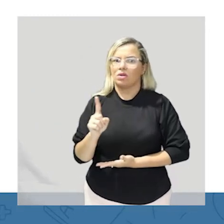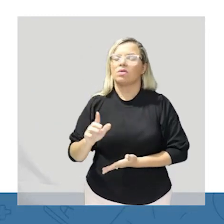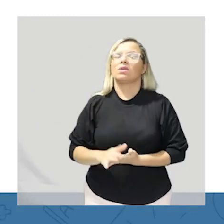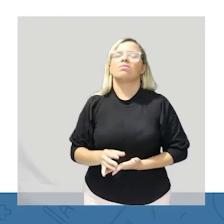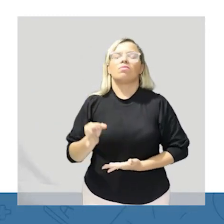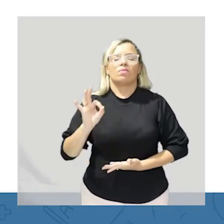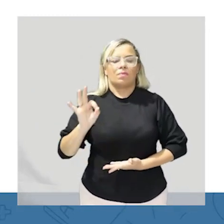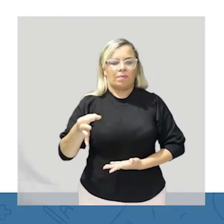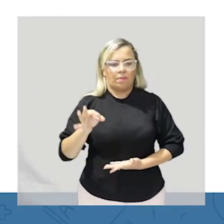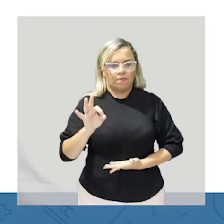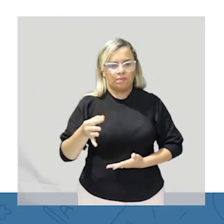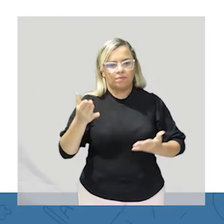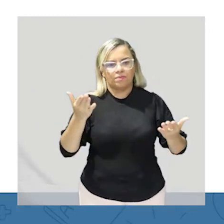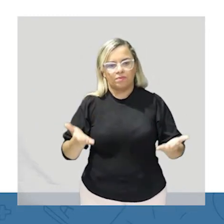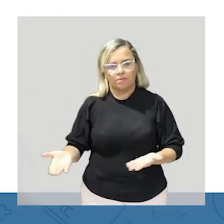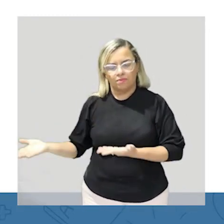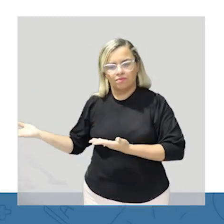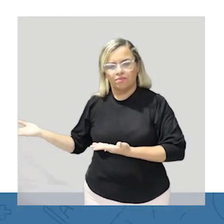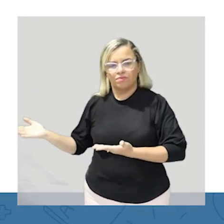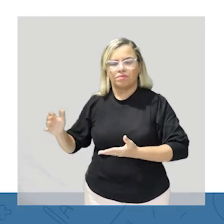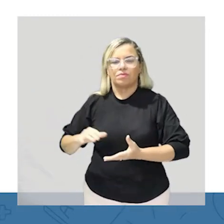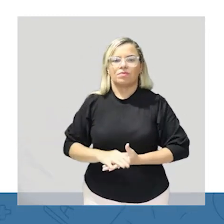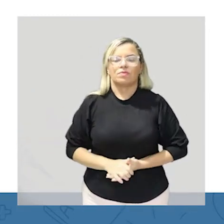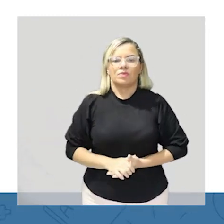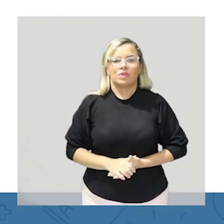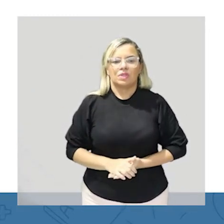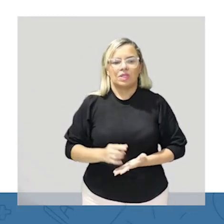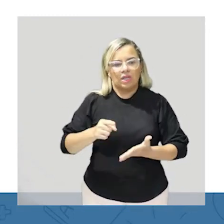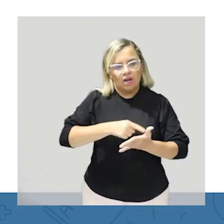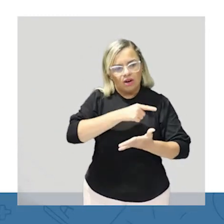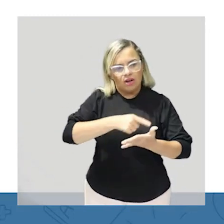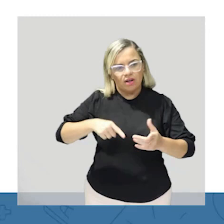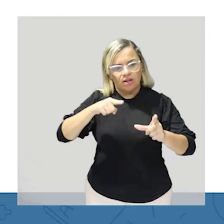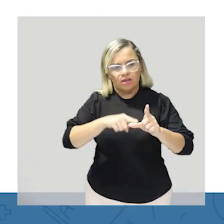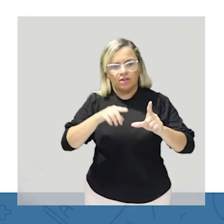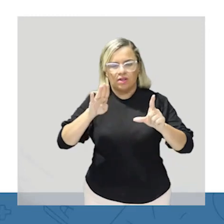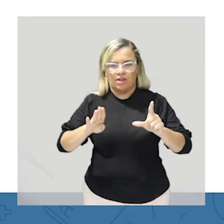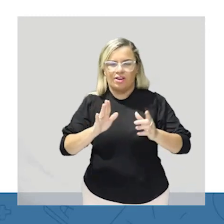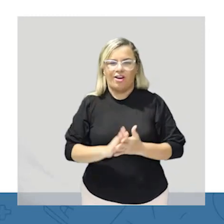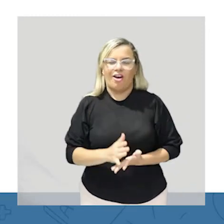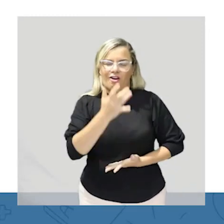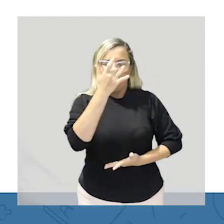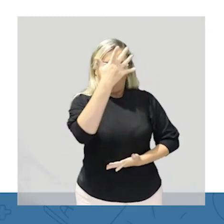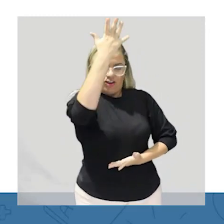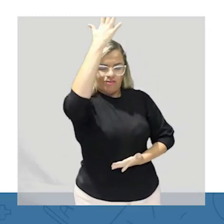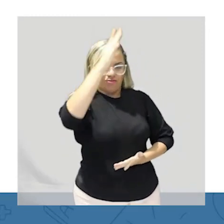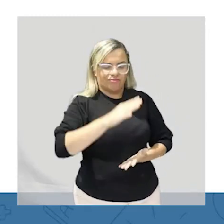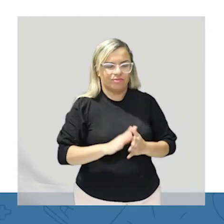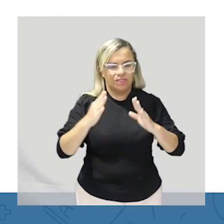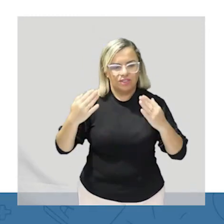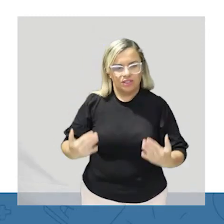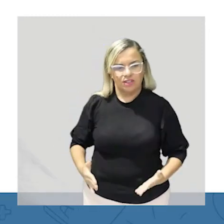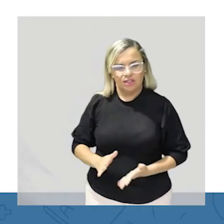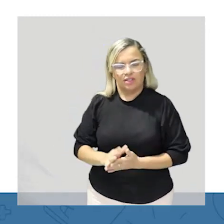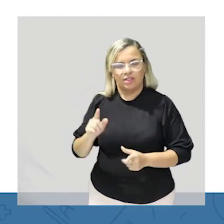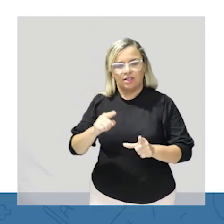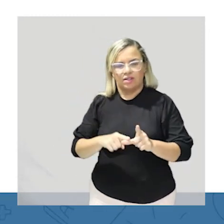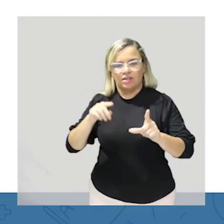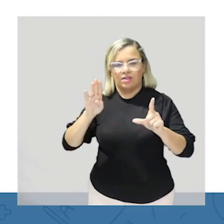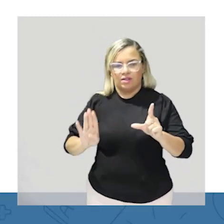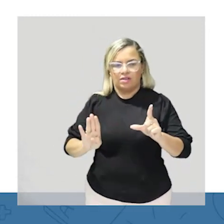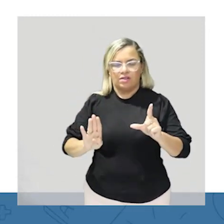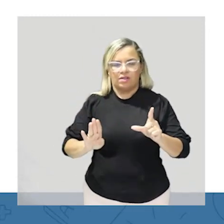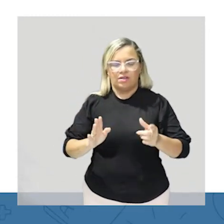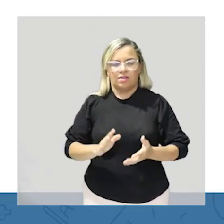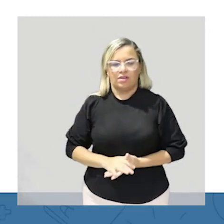certeza, né? Aqui, galera, está o nosso gabarito. Viu como fica fácil de analisar, galera? Tá certo? Então, nosso gabarito aí, galera, é a letra